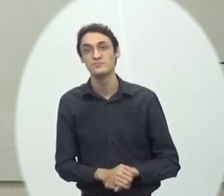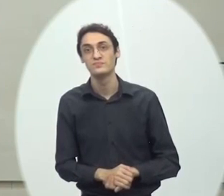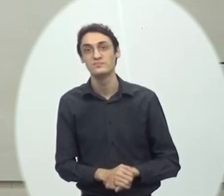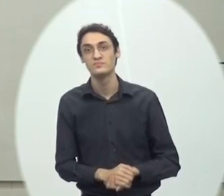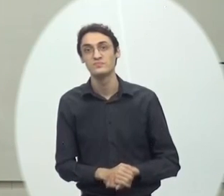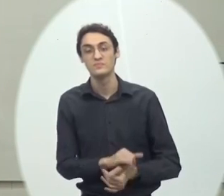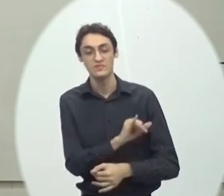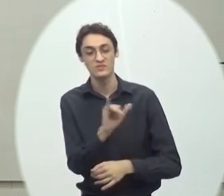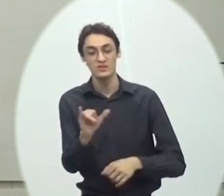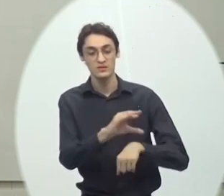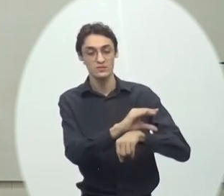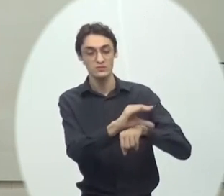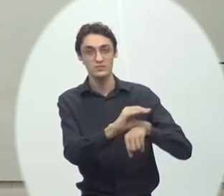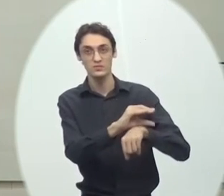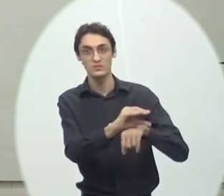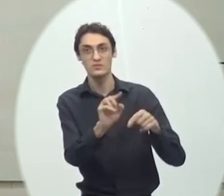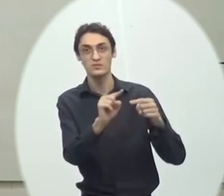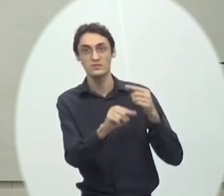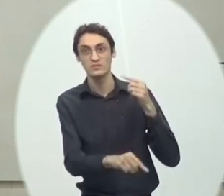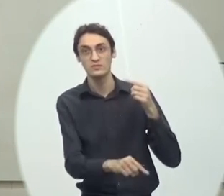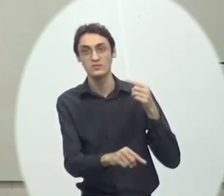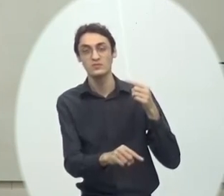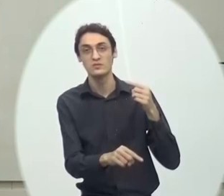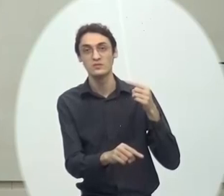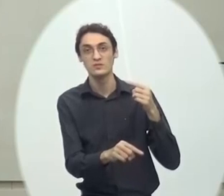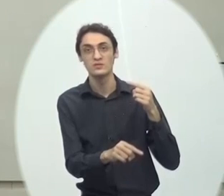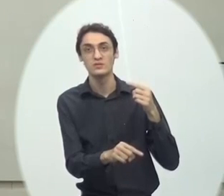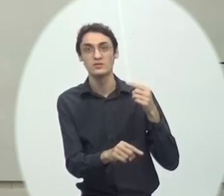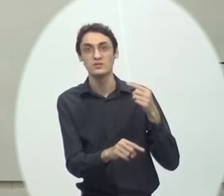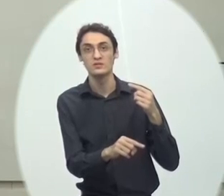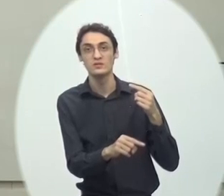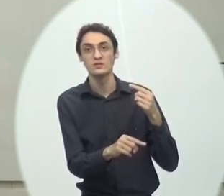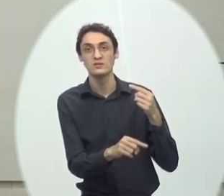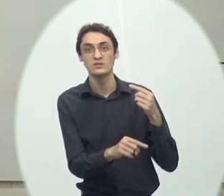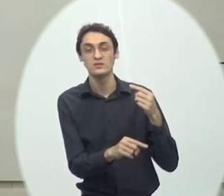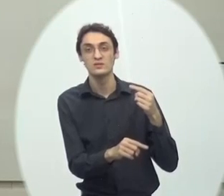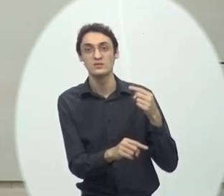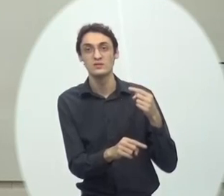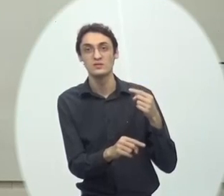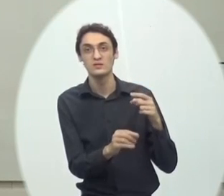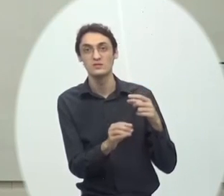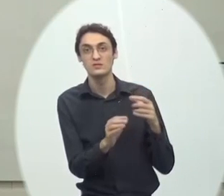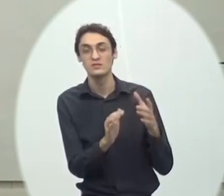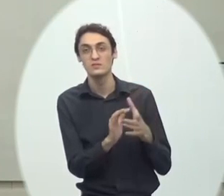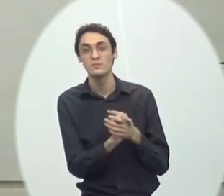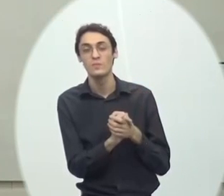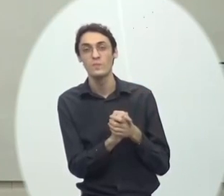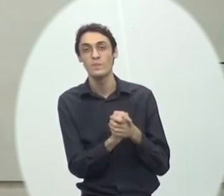Foi declarado inconstitucional, inclusive a ação de inconstitucionalidade